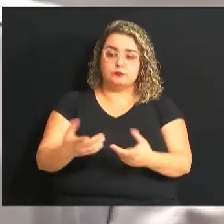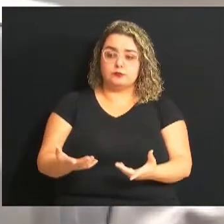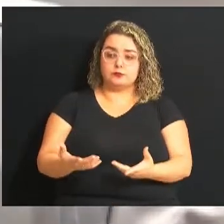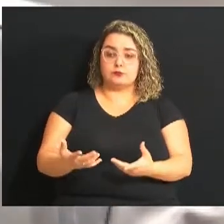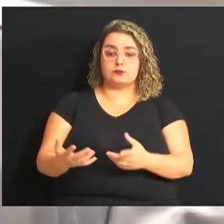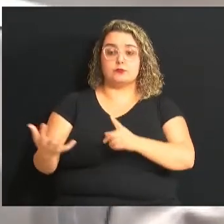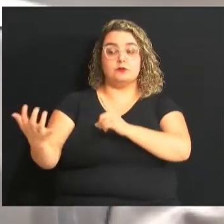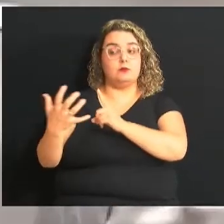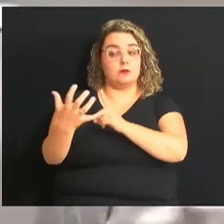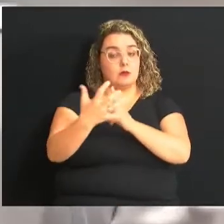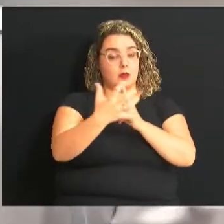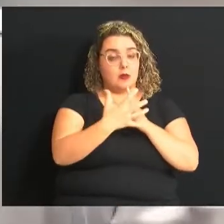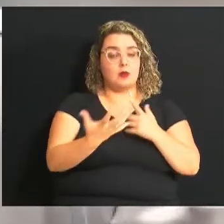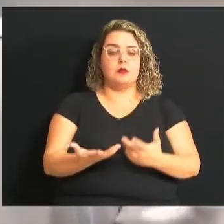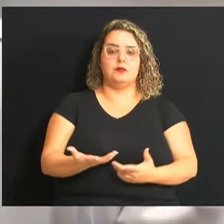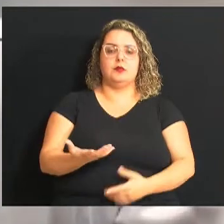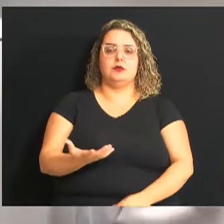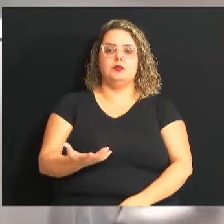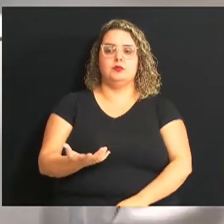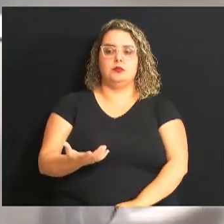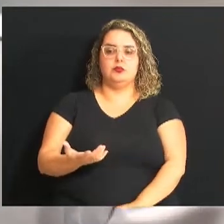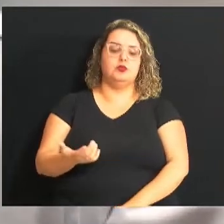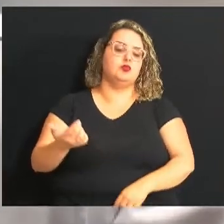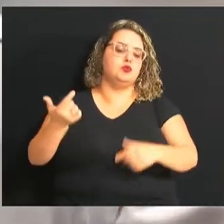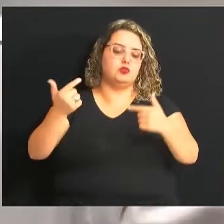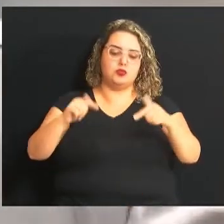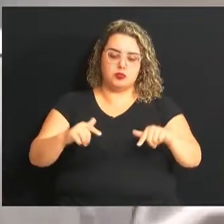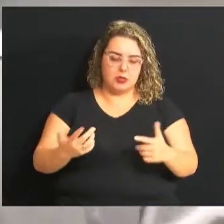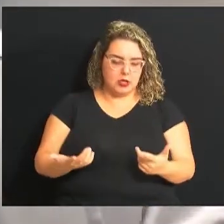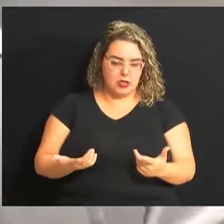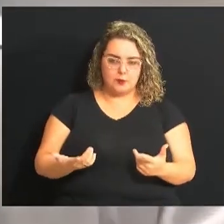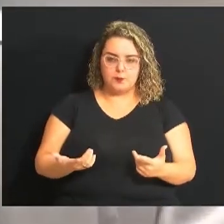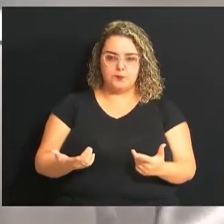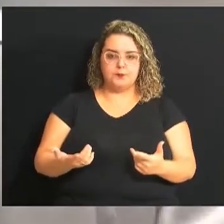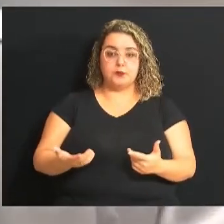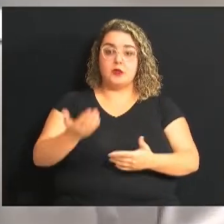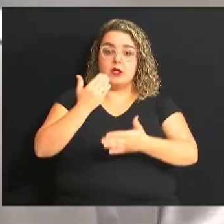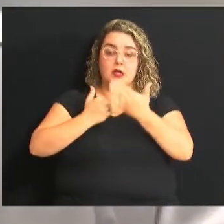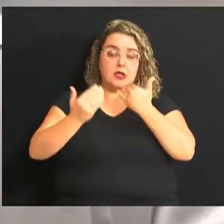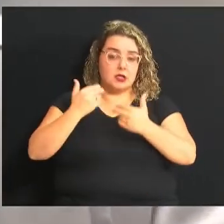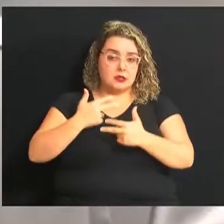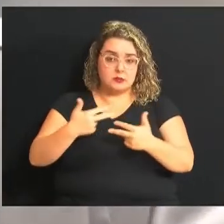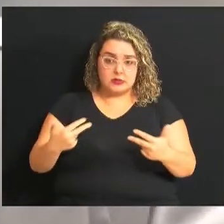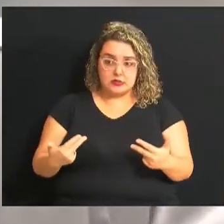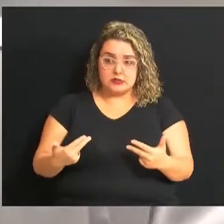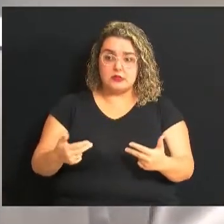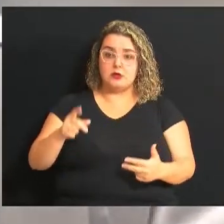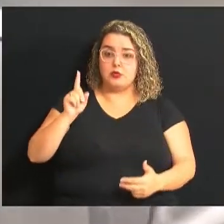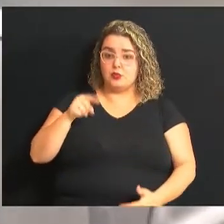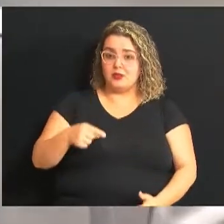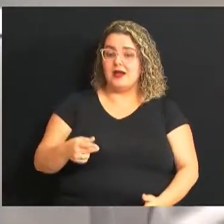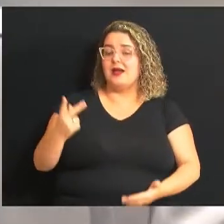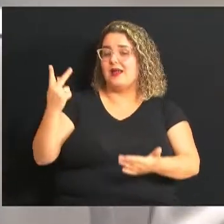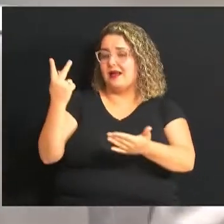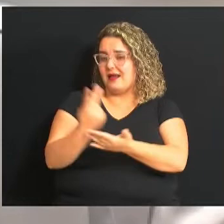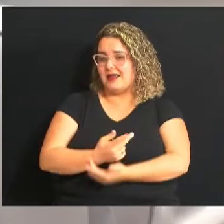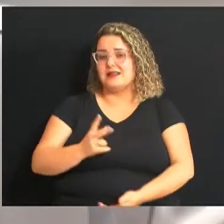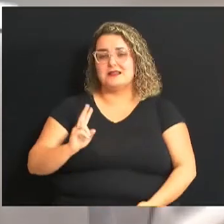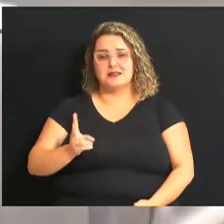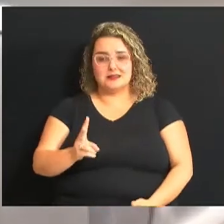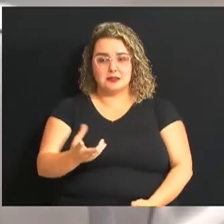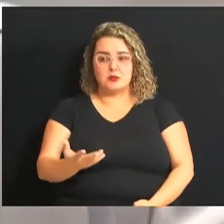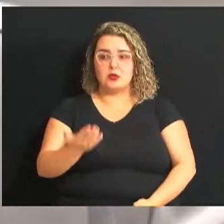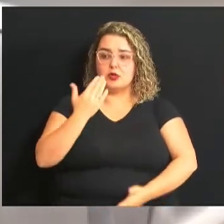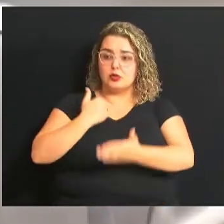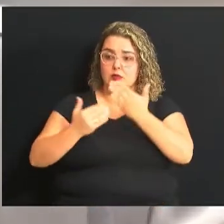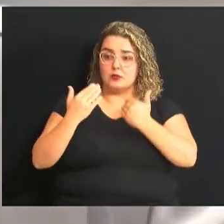ambiental. Se você vive num ambiente onde a alimentação é uma alimentação inadequada, é uma alimentação